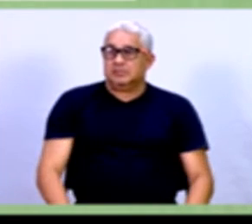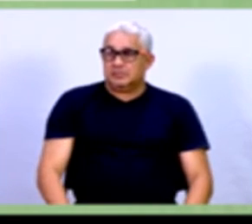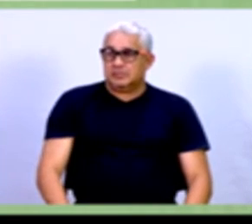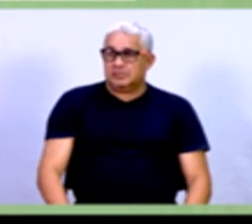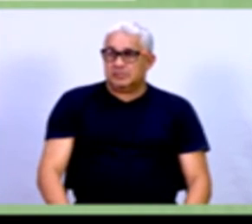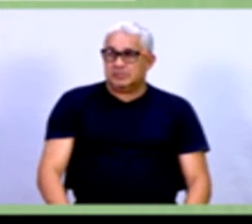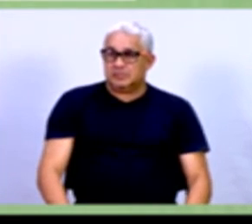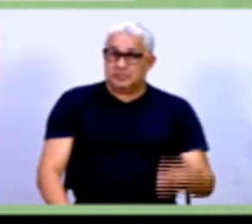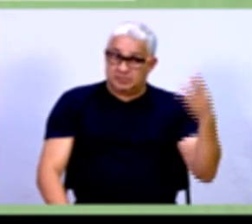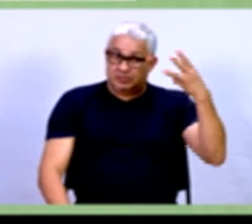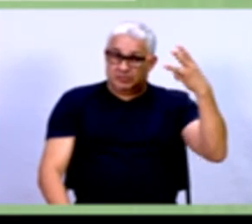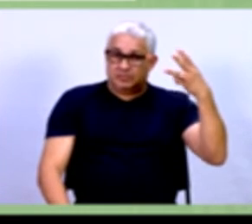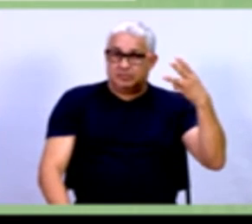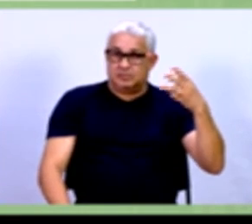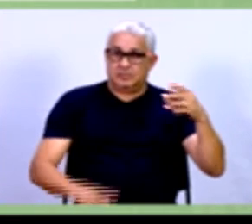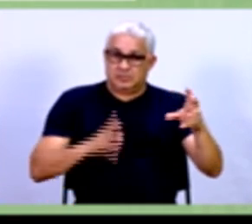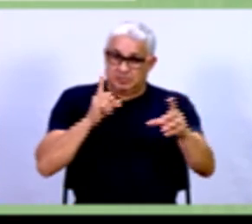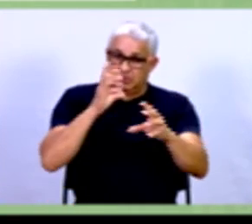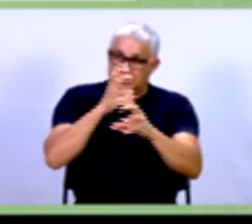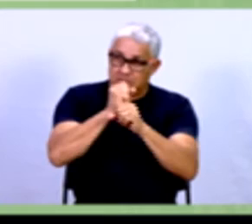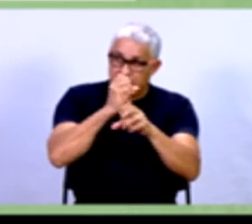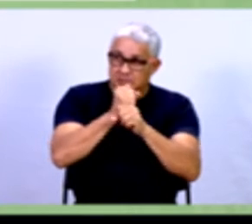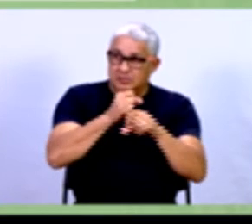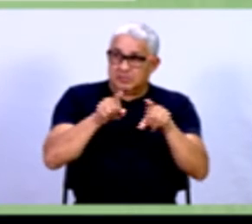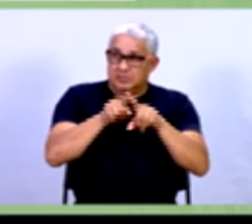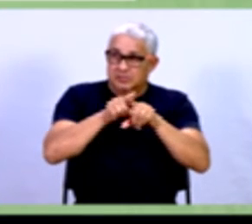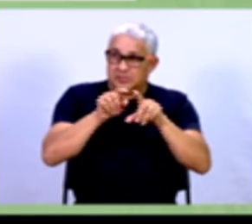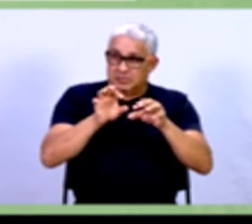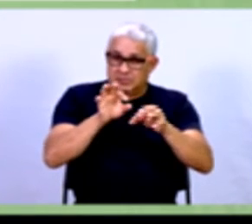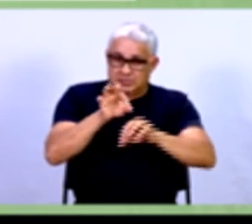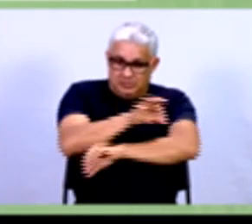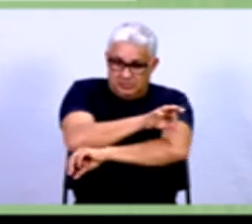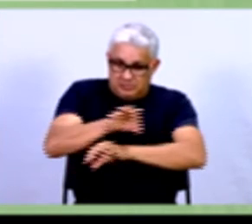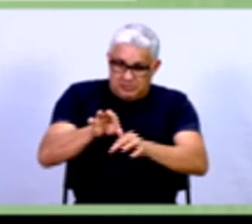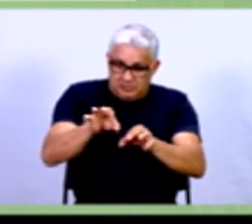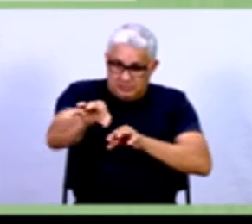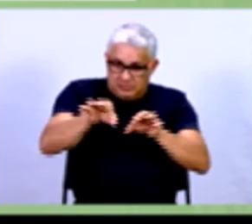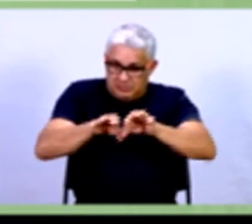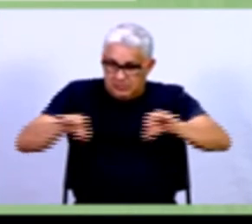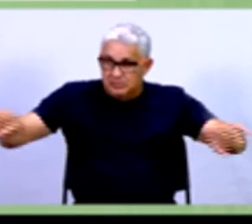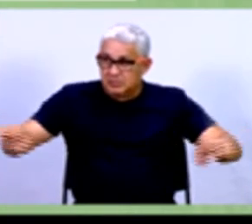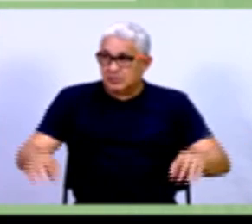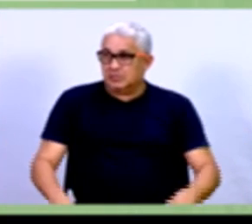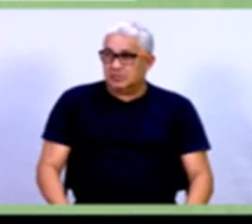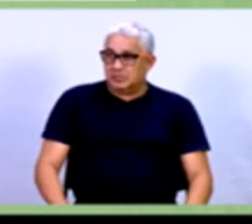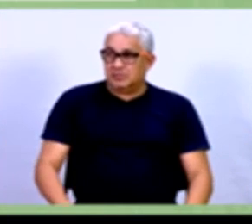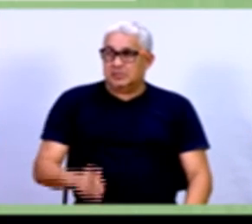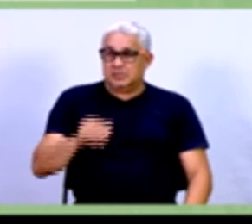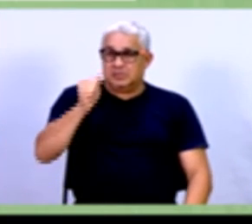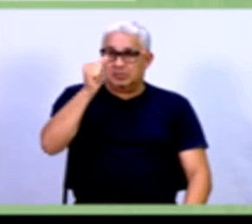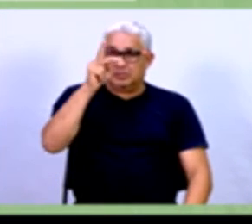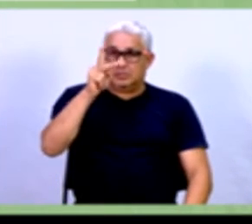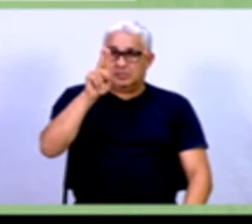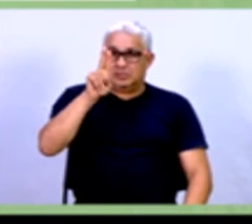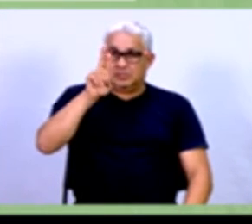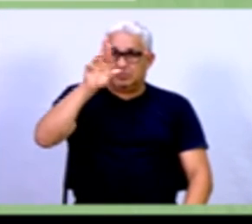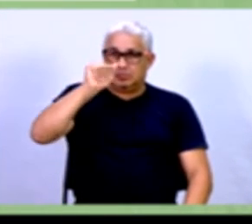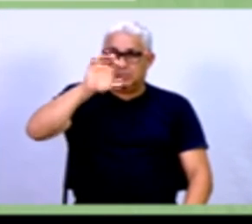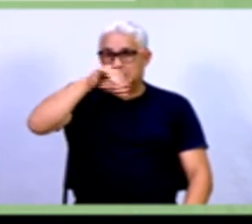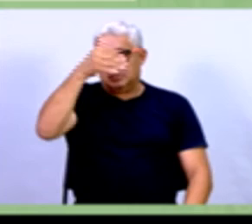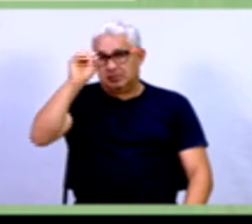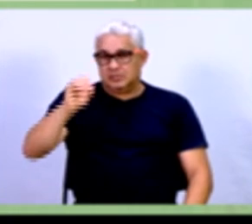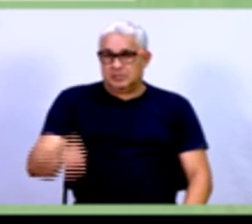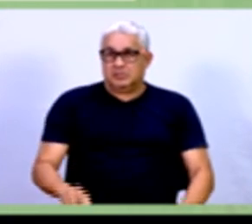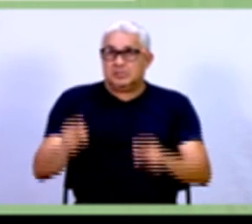a cálculos e medidas, né? A apuração. Então, quando a gente está fazendo a apuração, a gente está associado